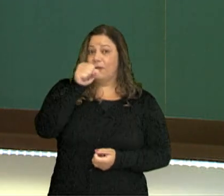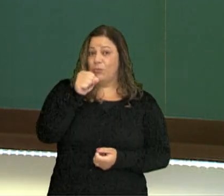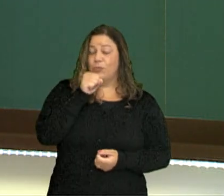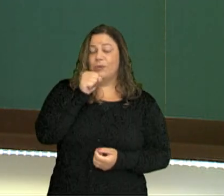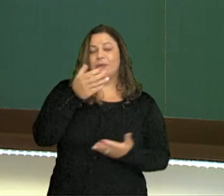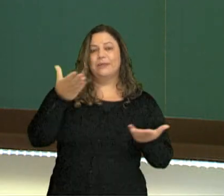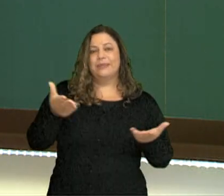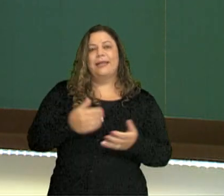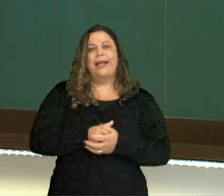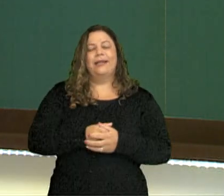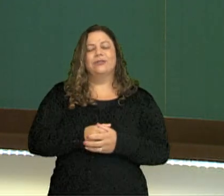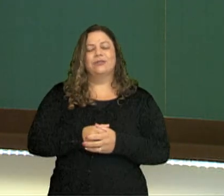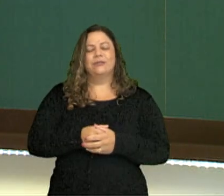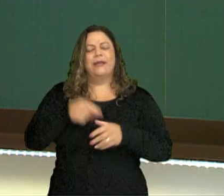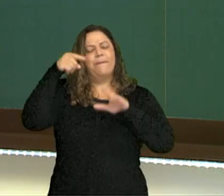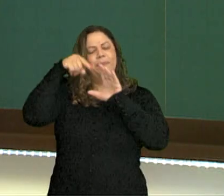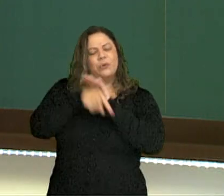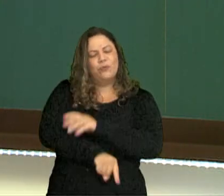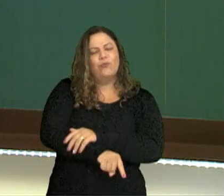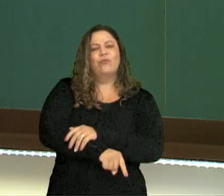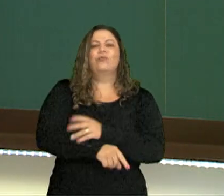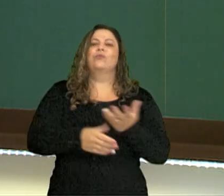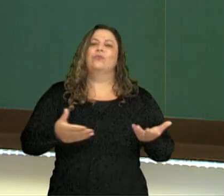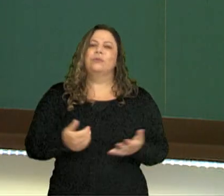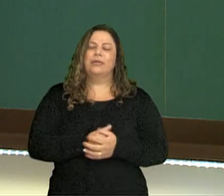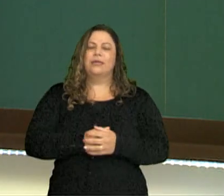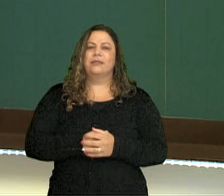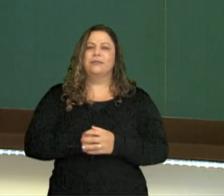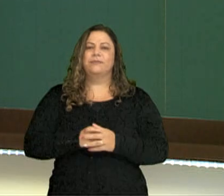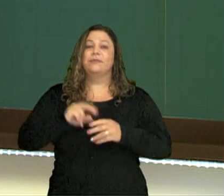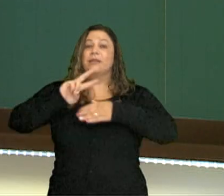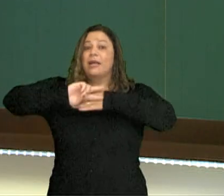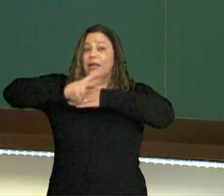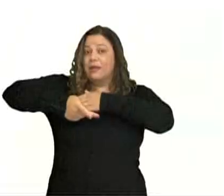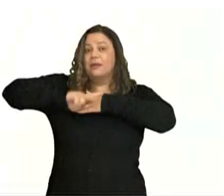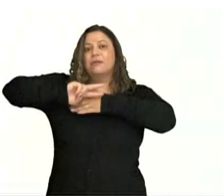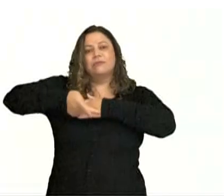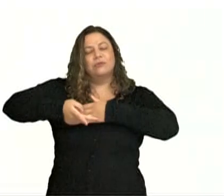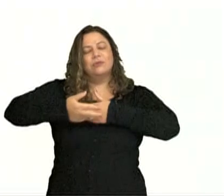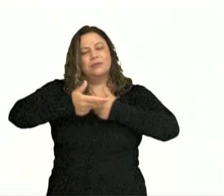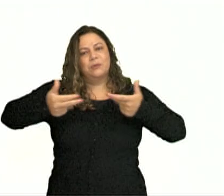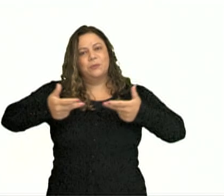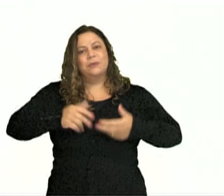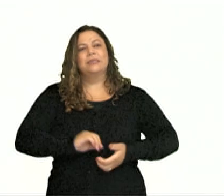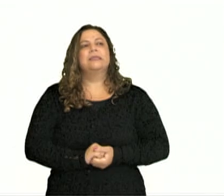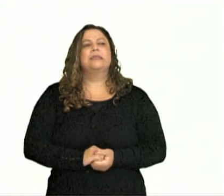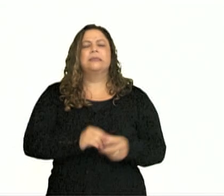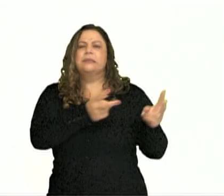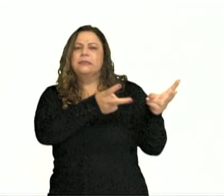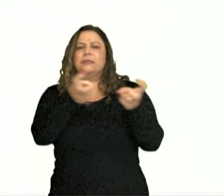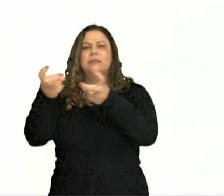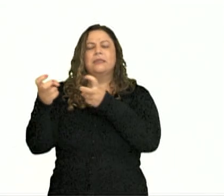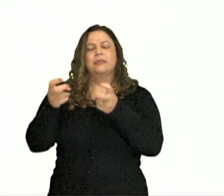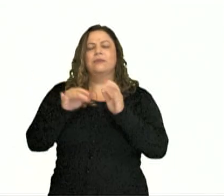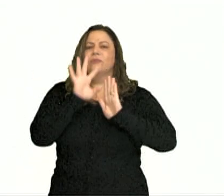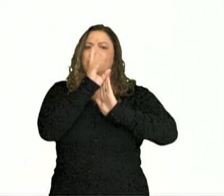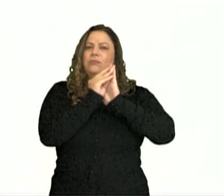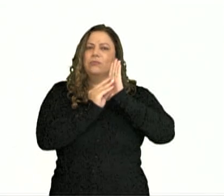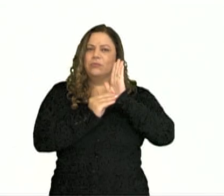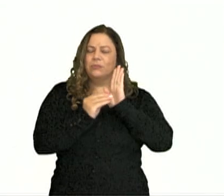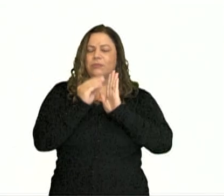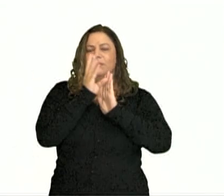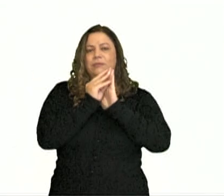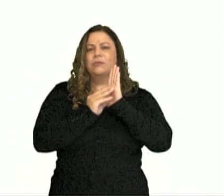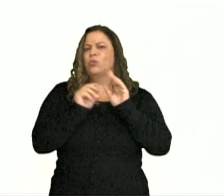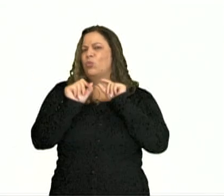é aprofundada, ela trabalha a causa, a consequência. Analisamos alguns elementos.